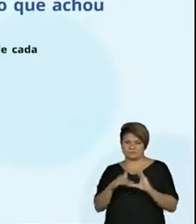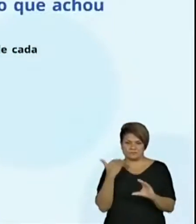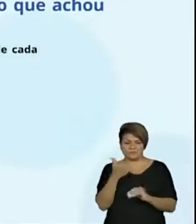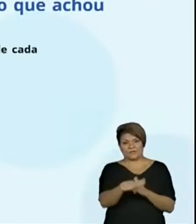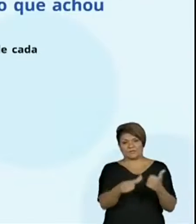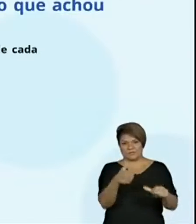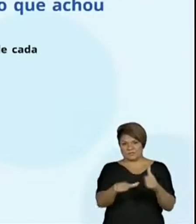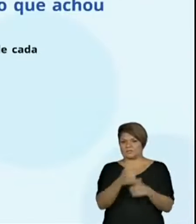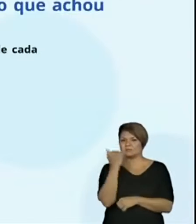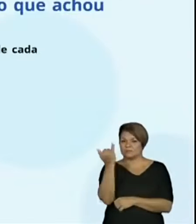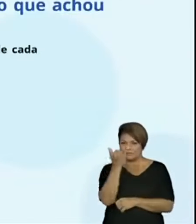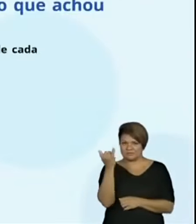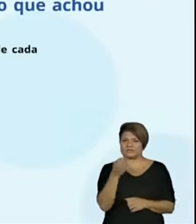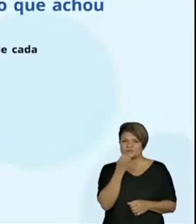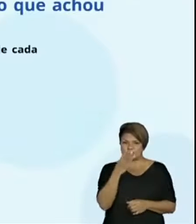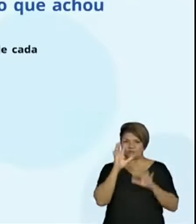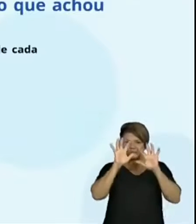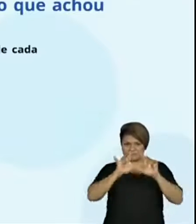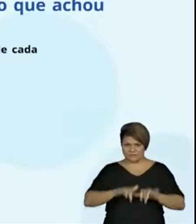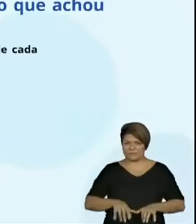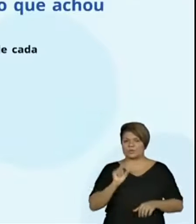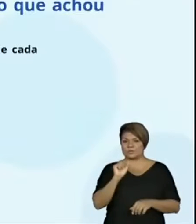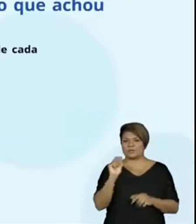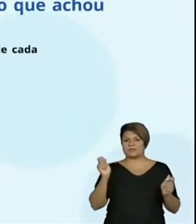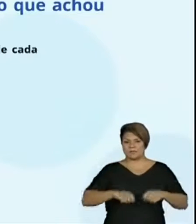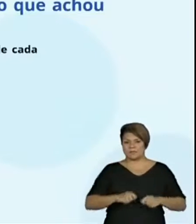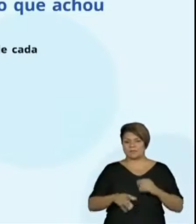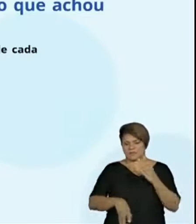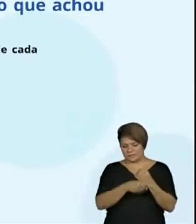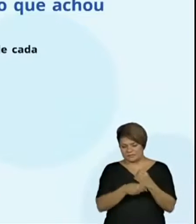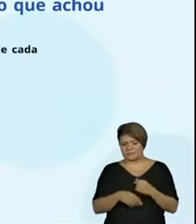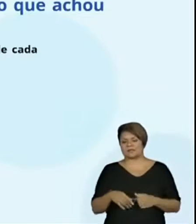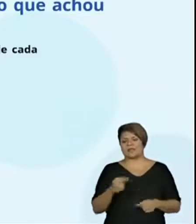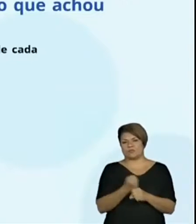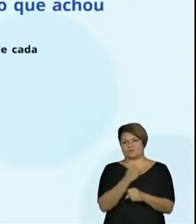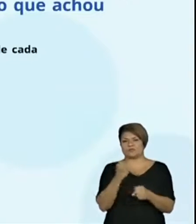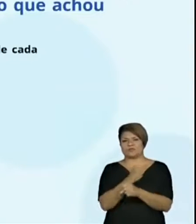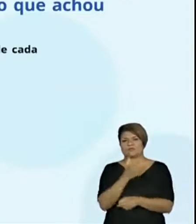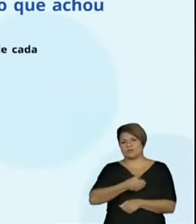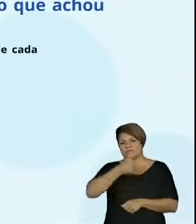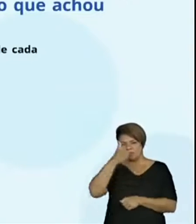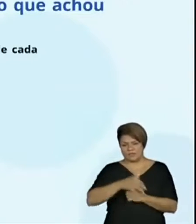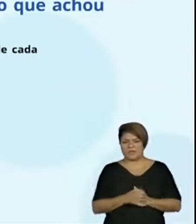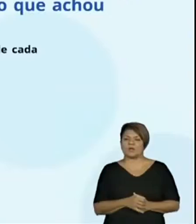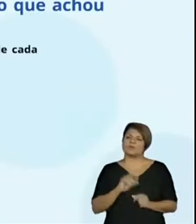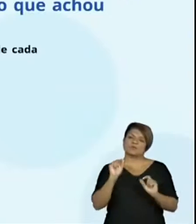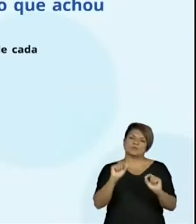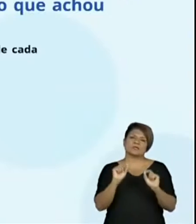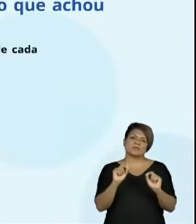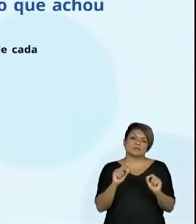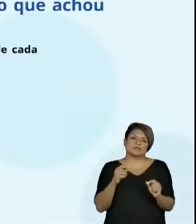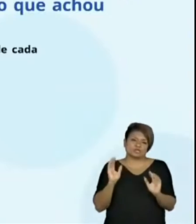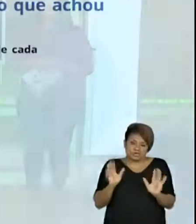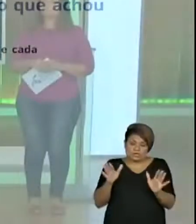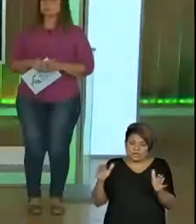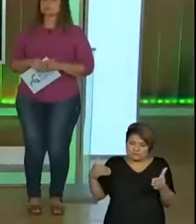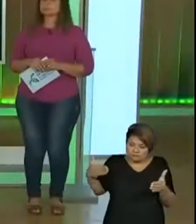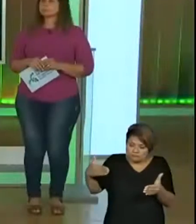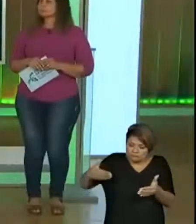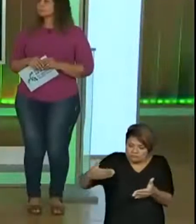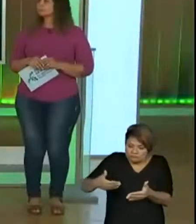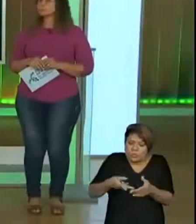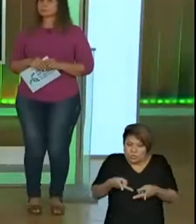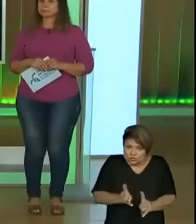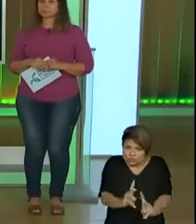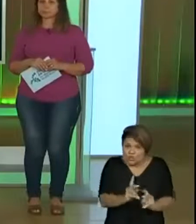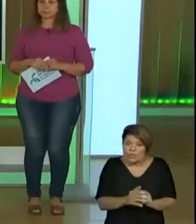papel importante. Vocês escreverem ali o que, que a gente pode acrescentar, construir, o que já está sendo feito, que deve ser garantido,